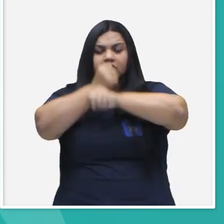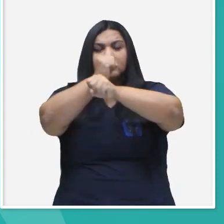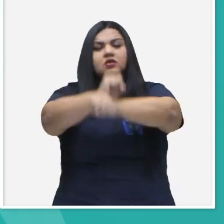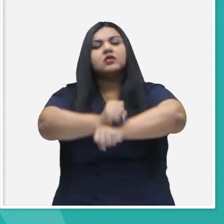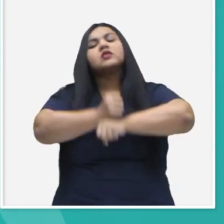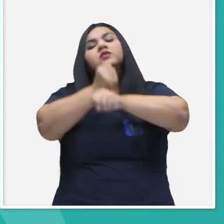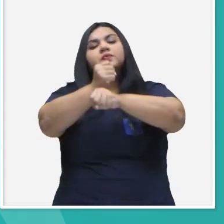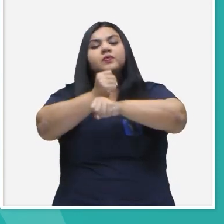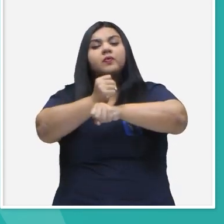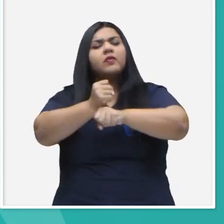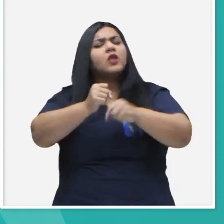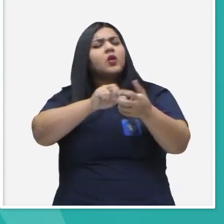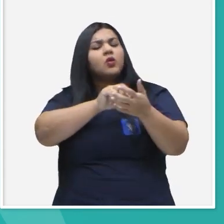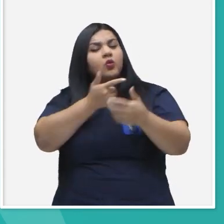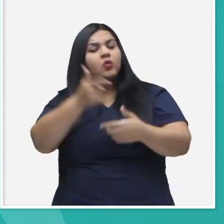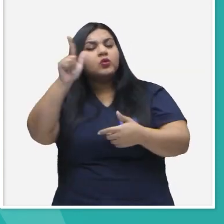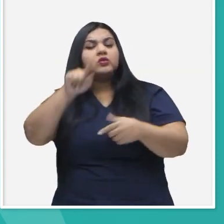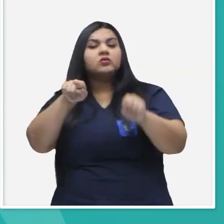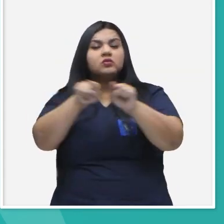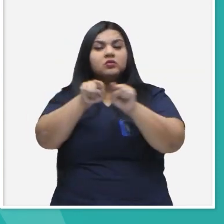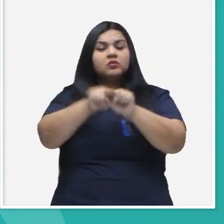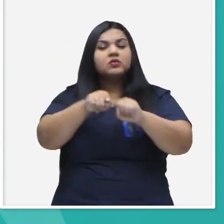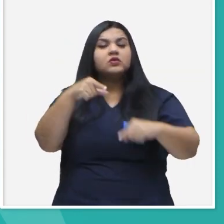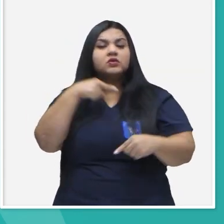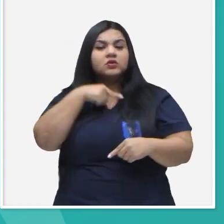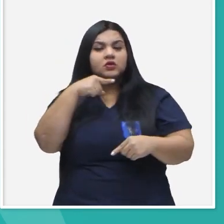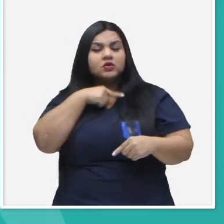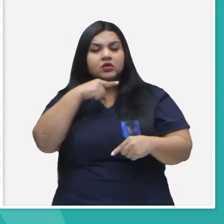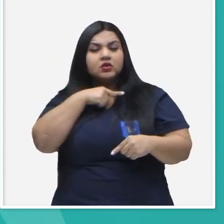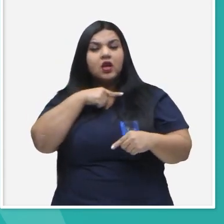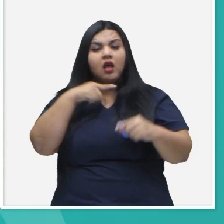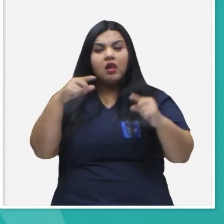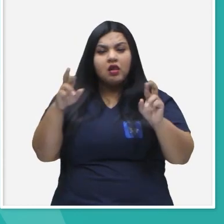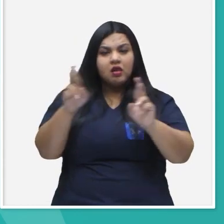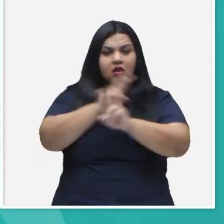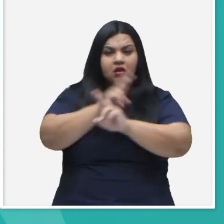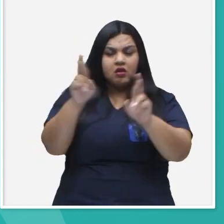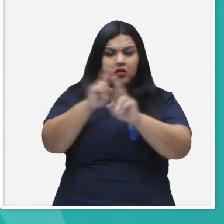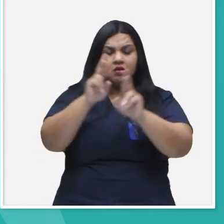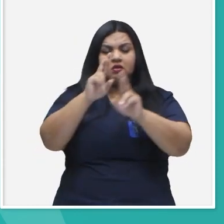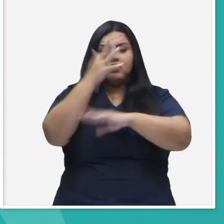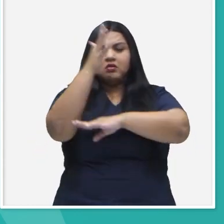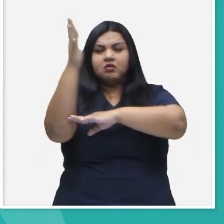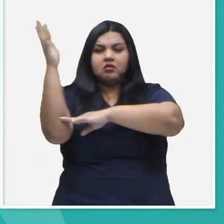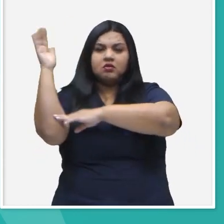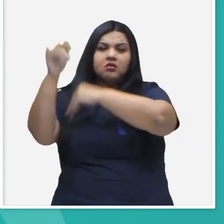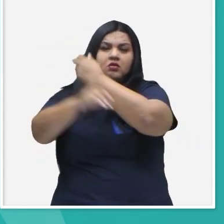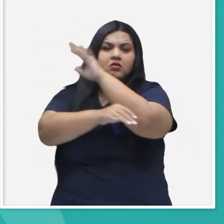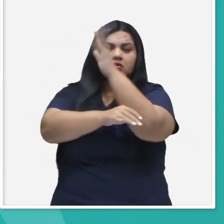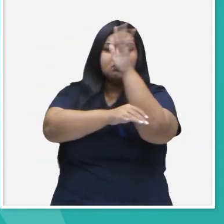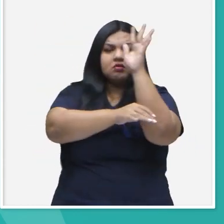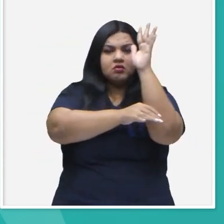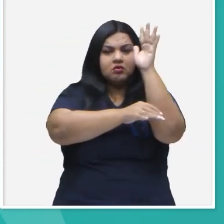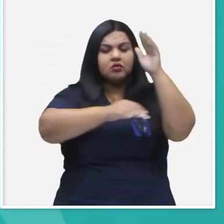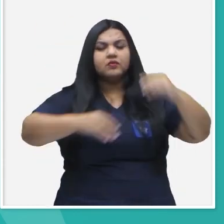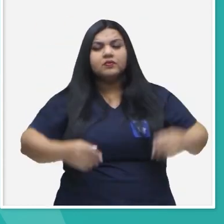remo. Outro que nós temos também está relacionado à questão da natureza,